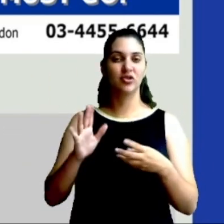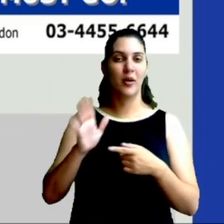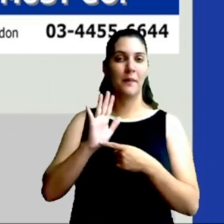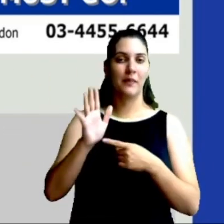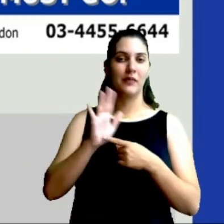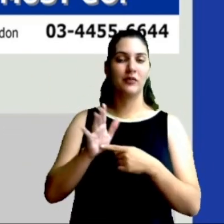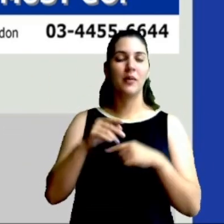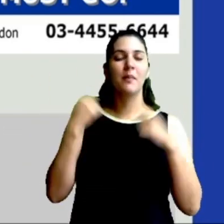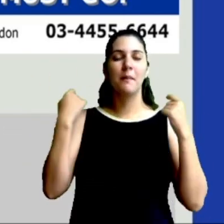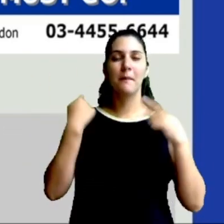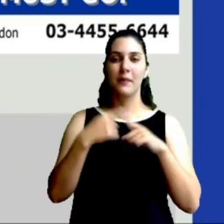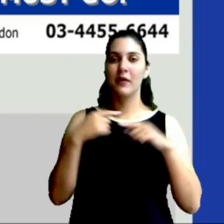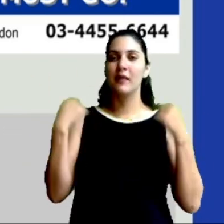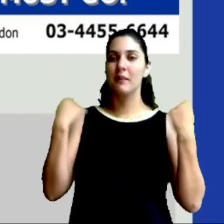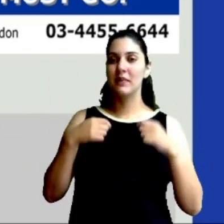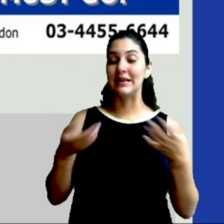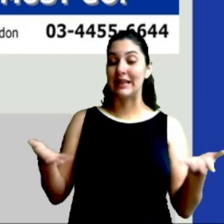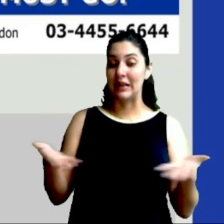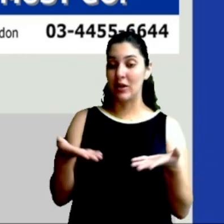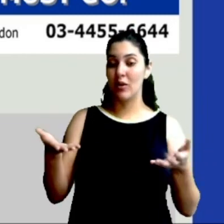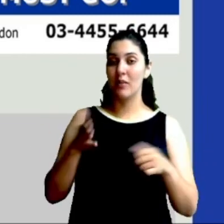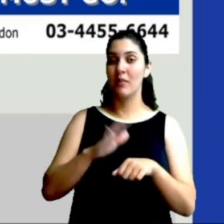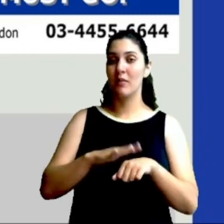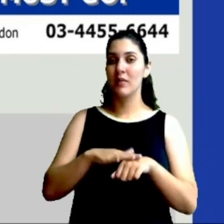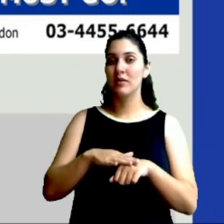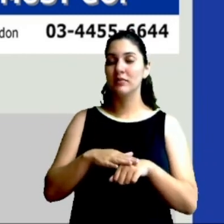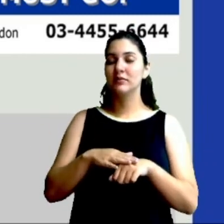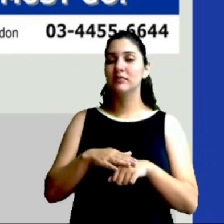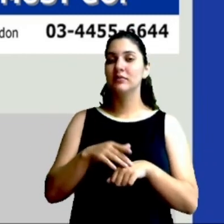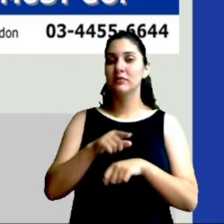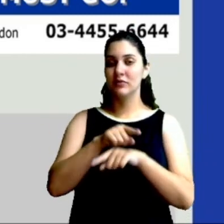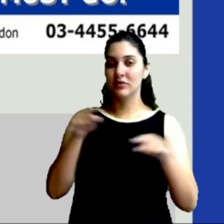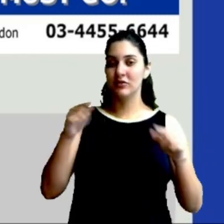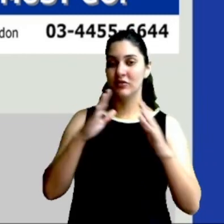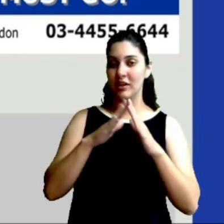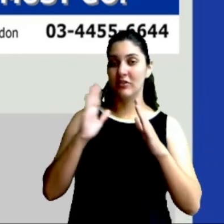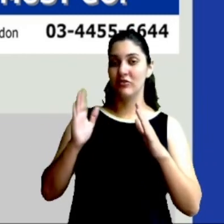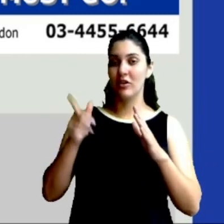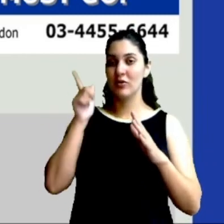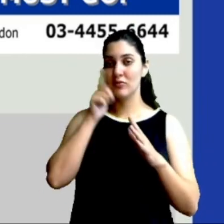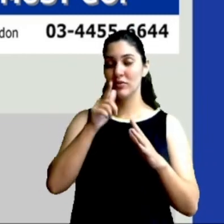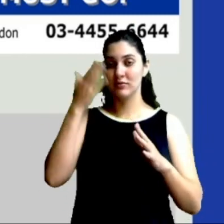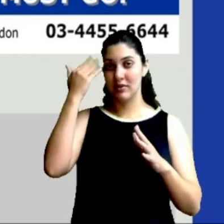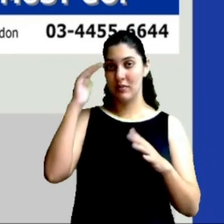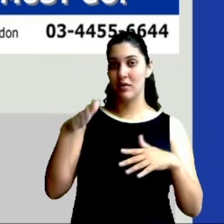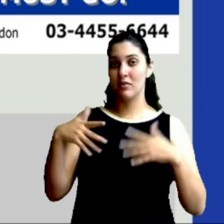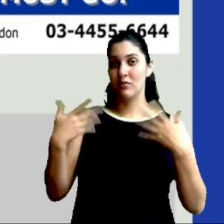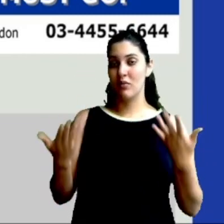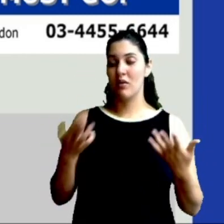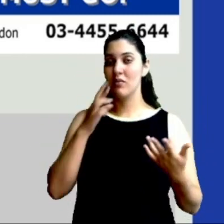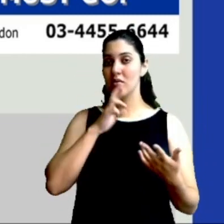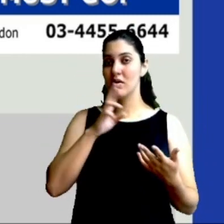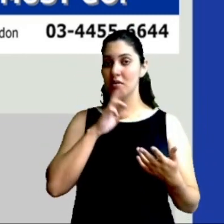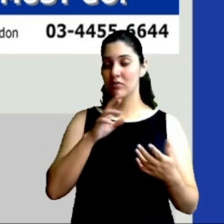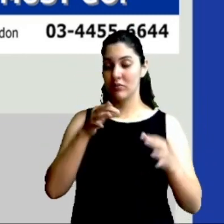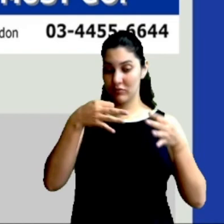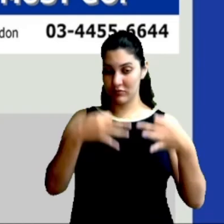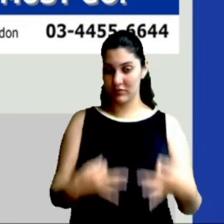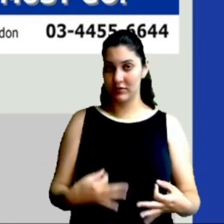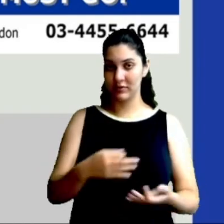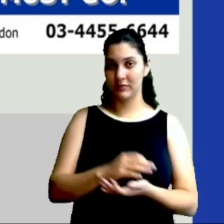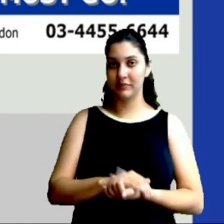porque a gente vai precisar nesse momento. Será que você aí de casa já conseguiu saber qual é a resposta